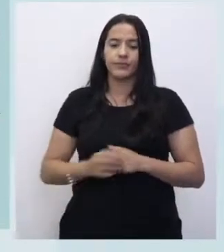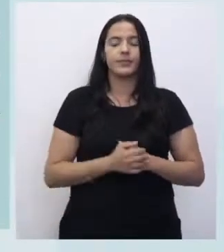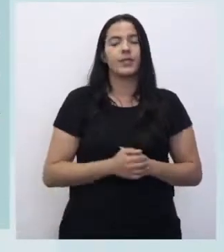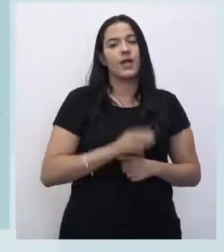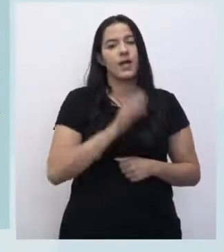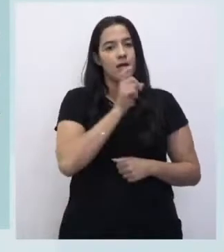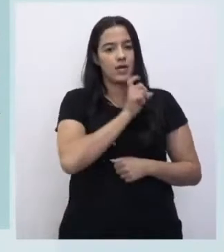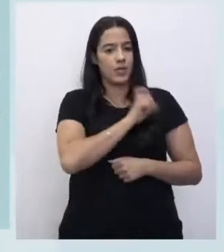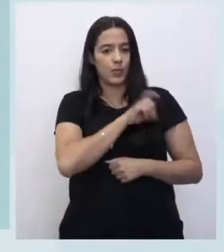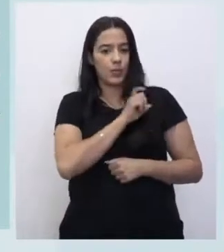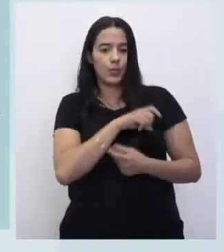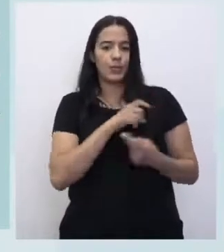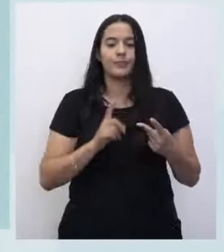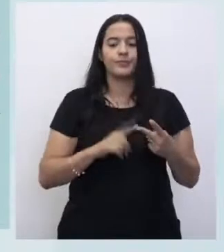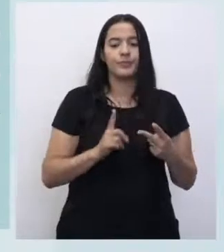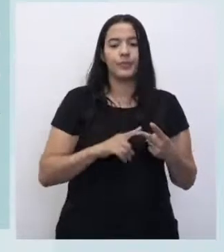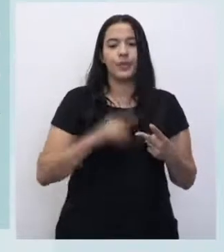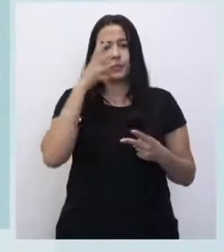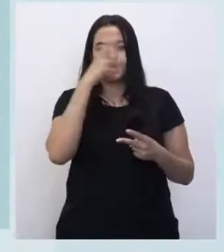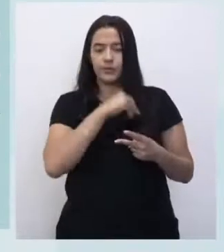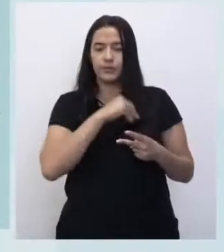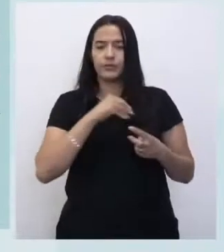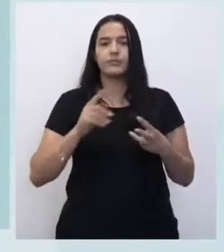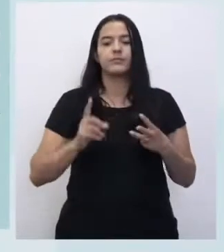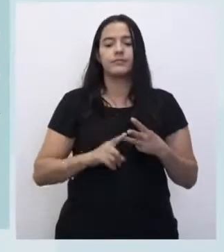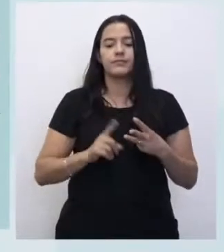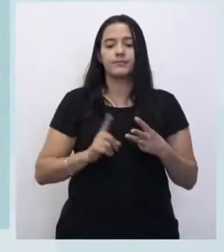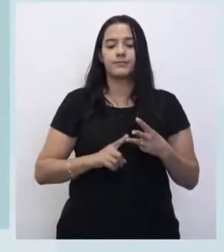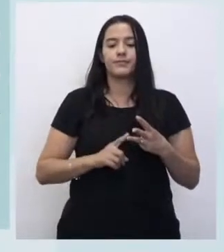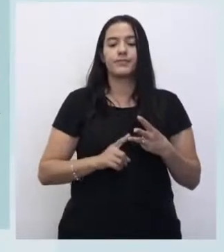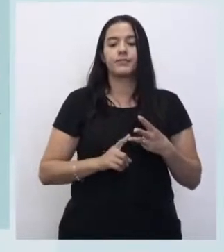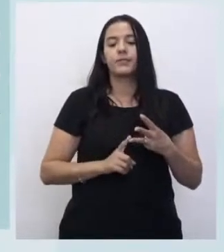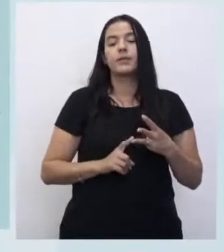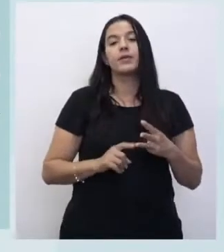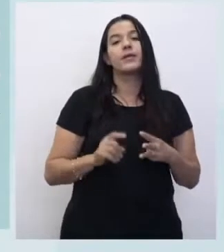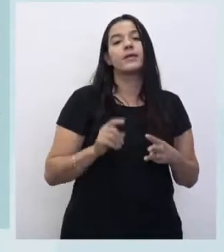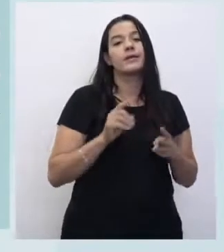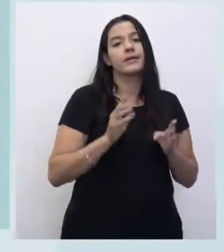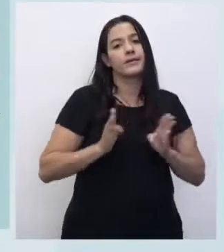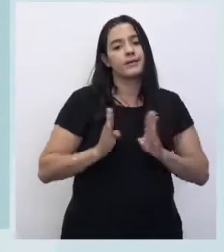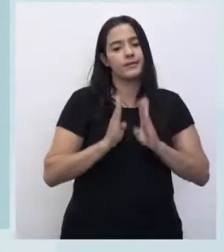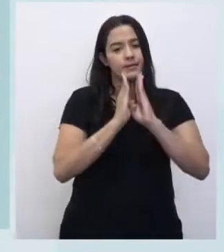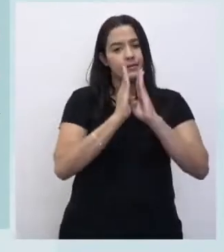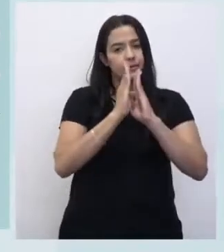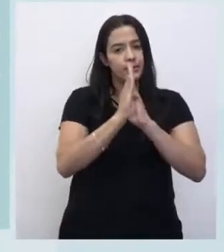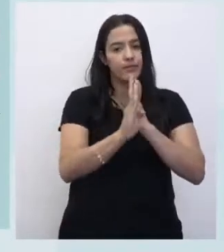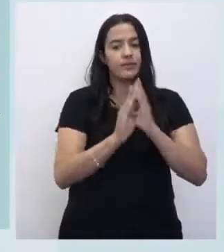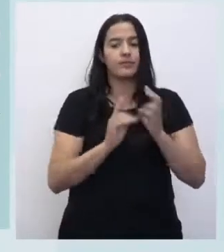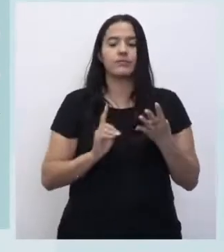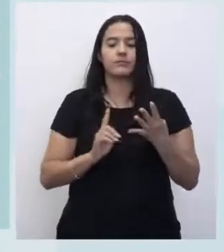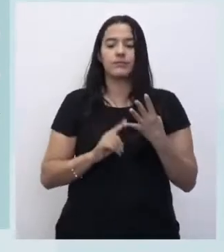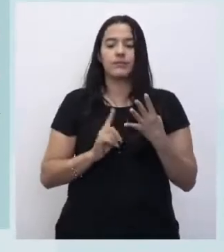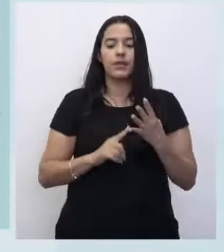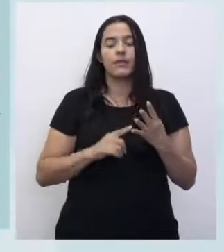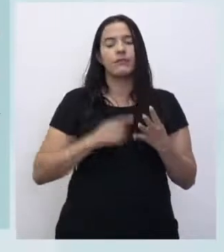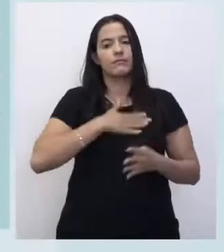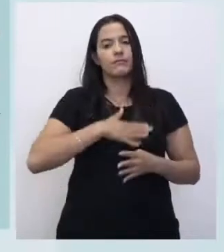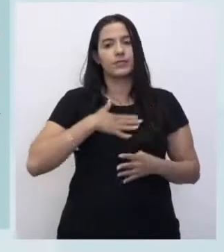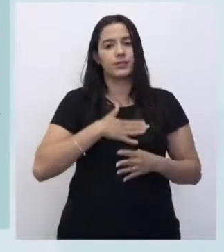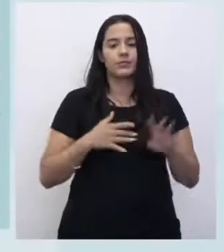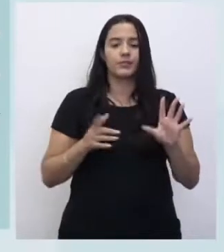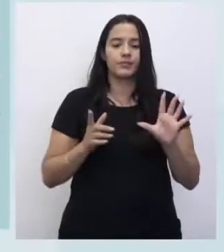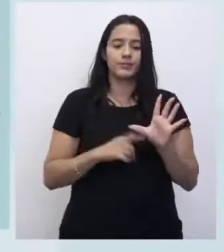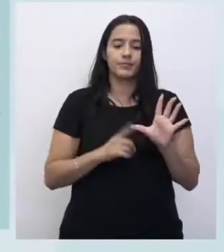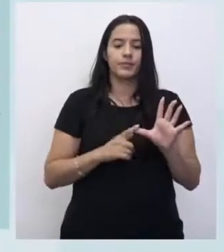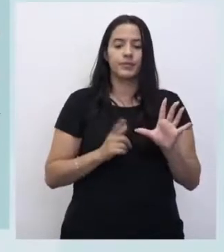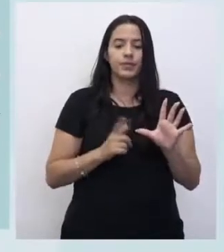cruel. Handsome, que é bonito. Narrow, que é estreito. Pleasant, que é prazeroso. E stupid,